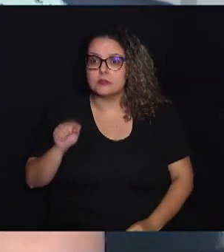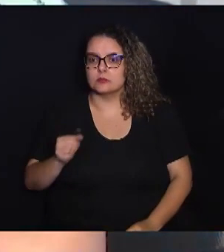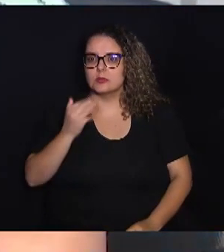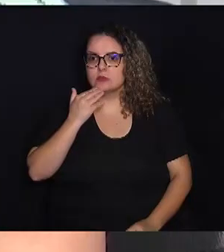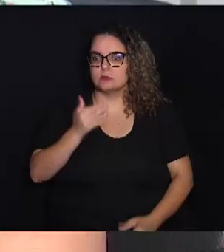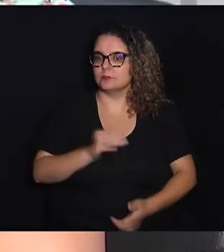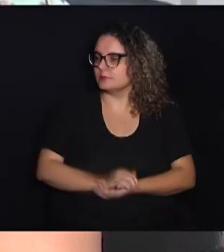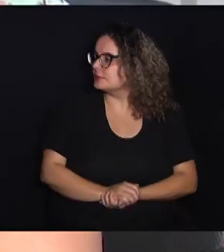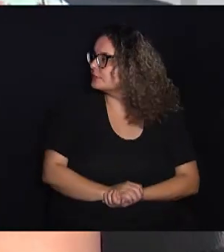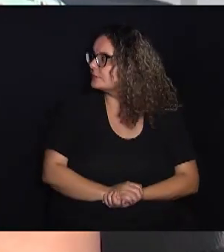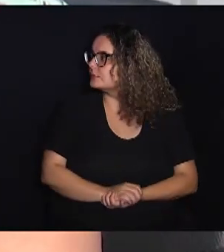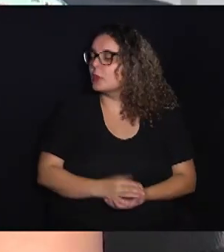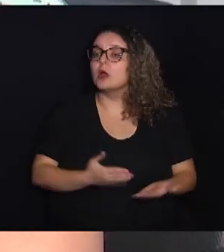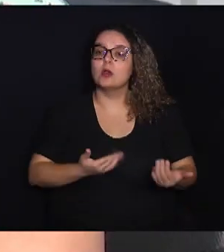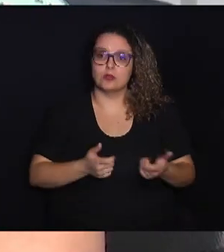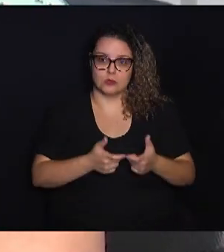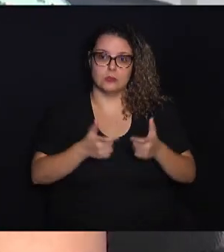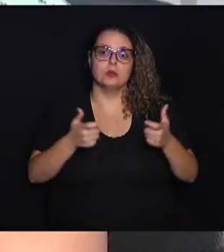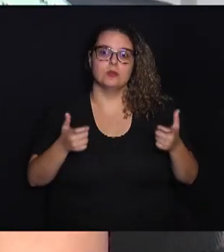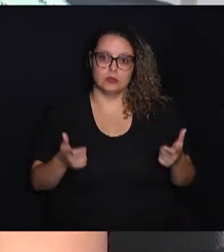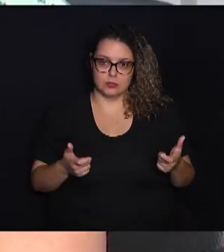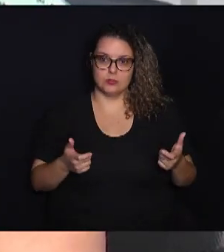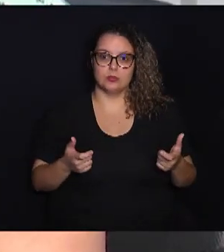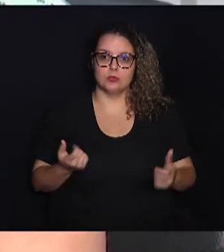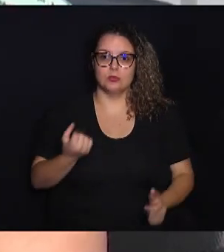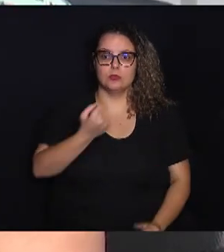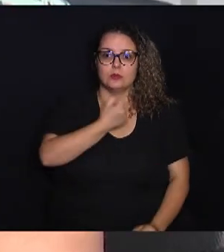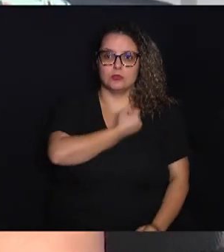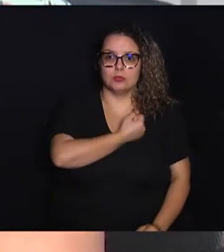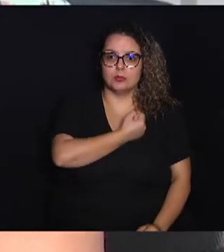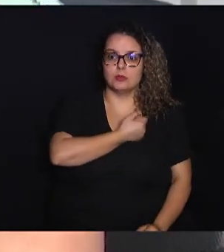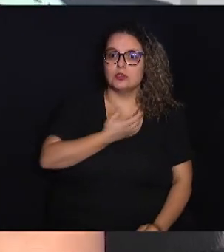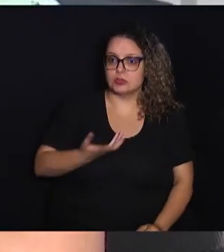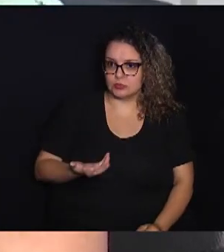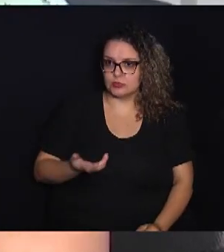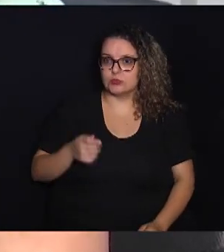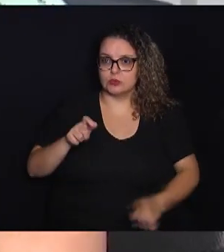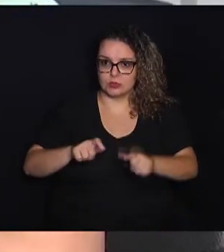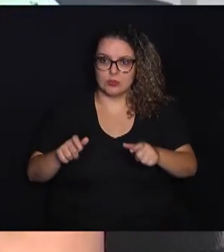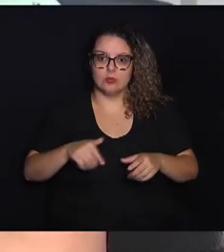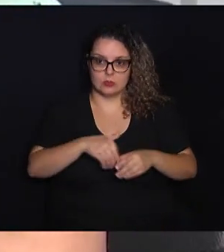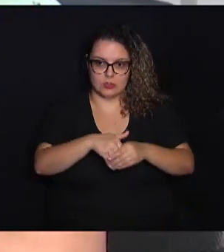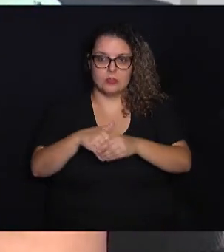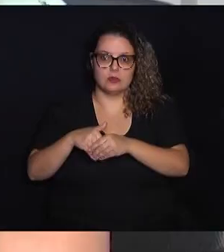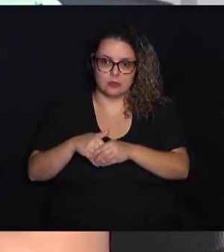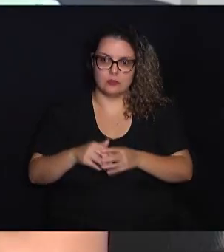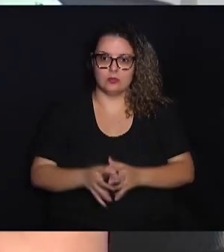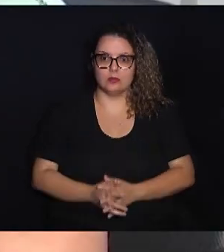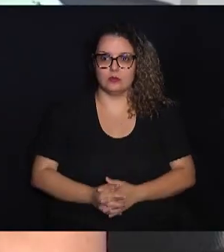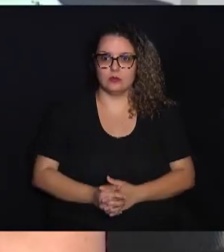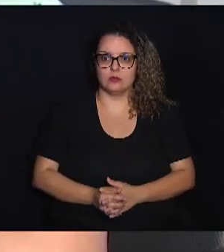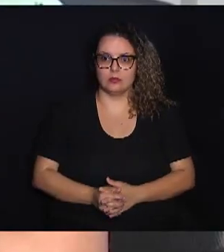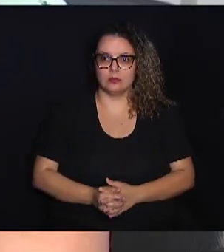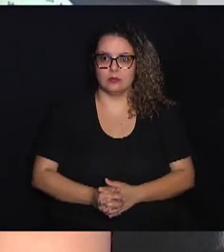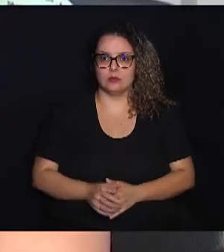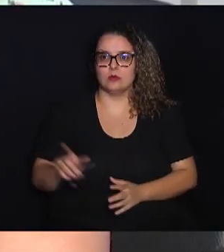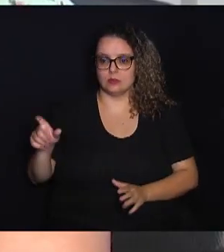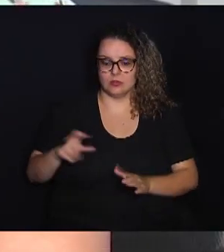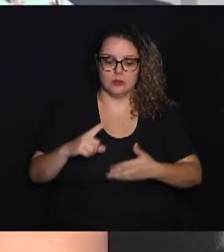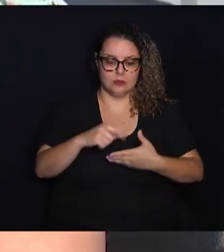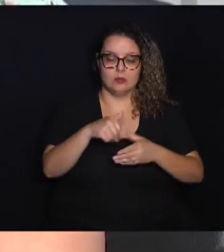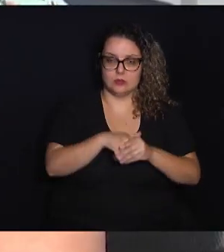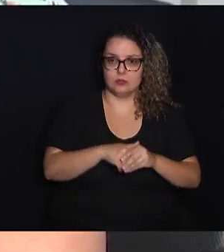Os jovens têm aumentado o número de pessoas, de jovens que foram tirar o título